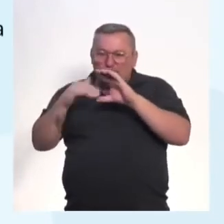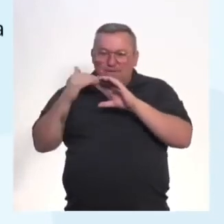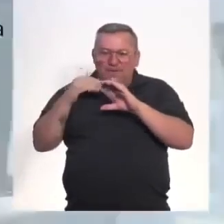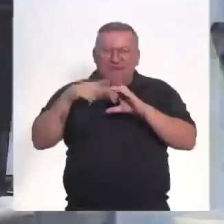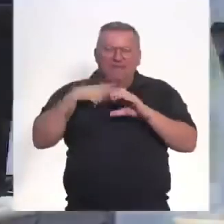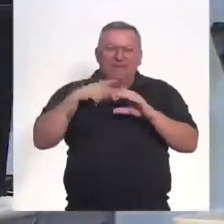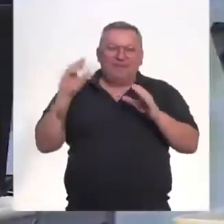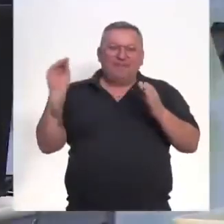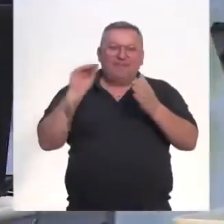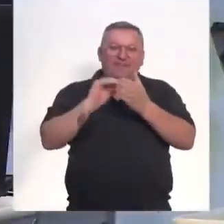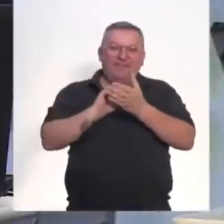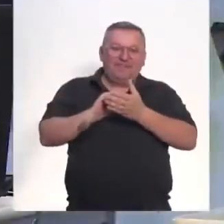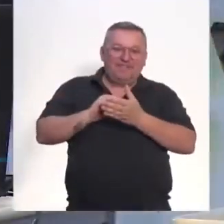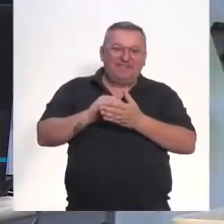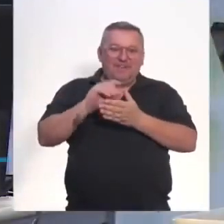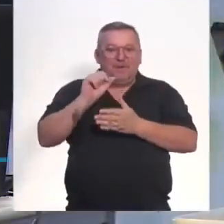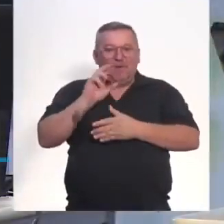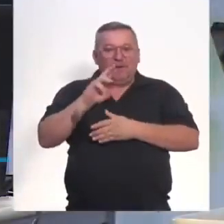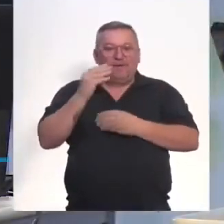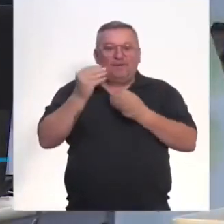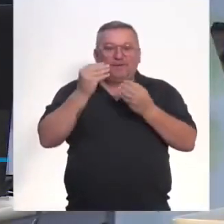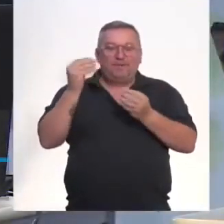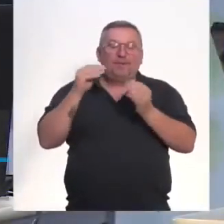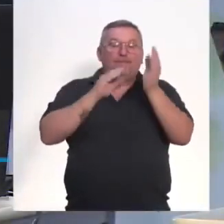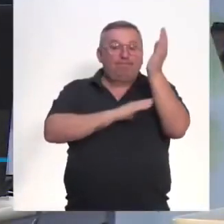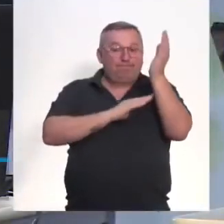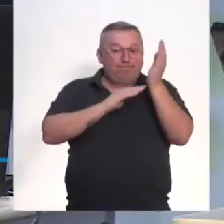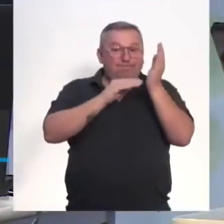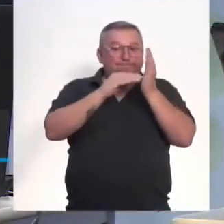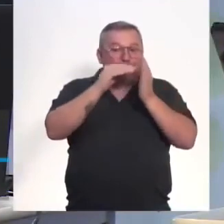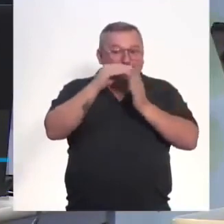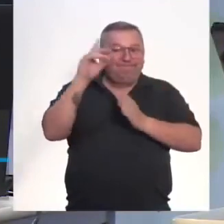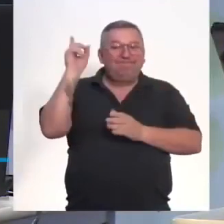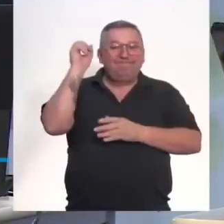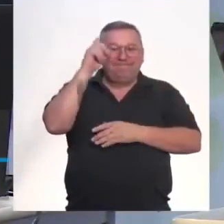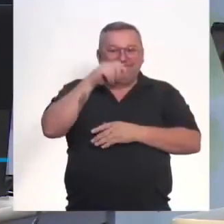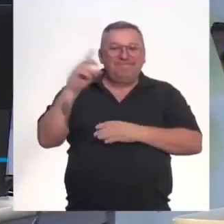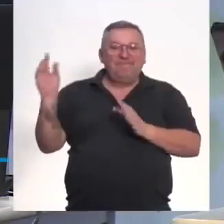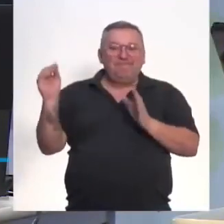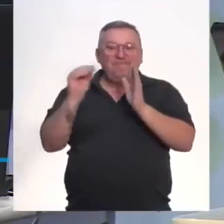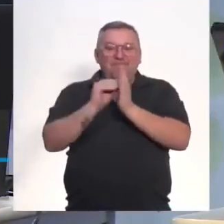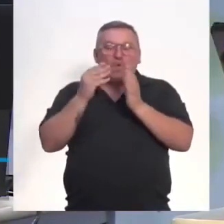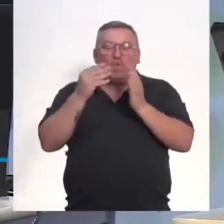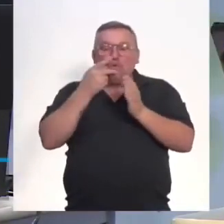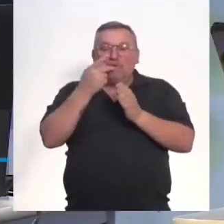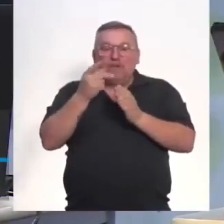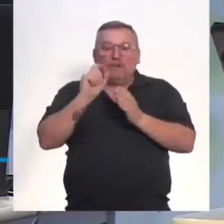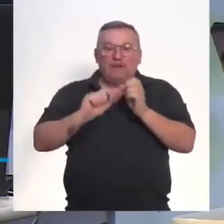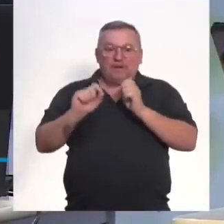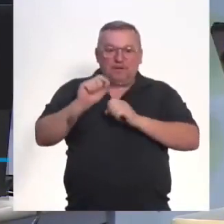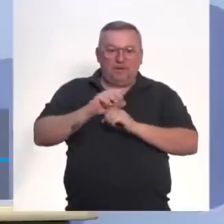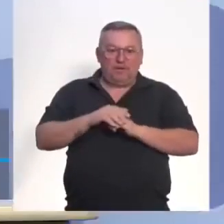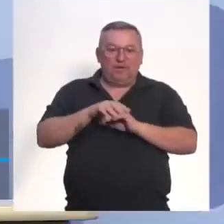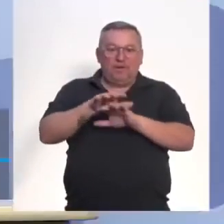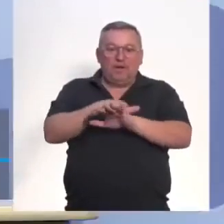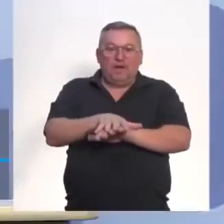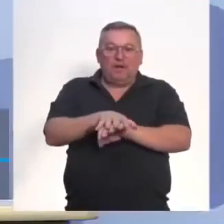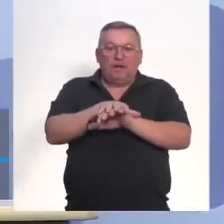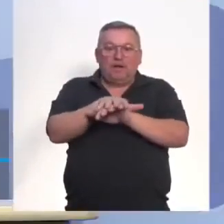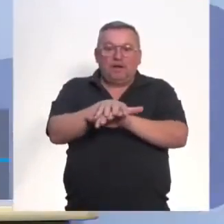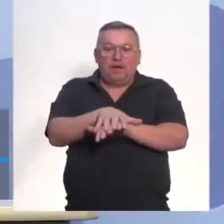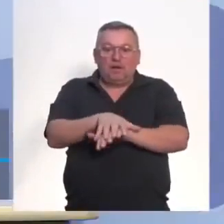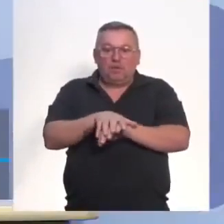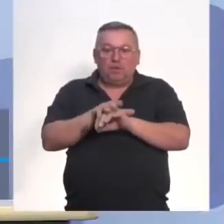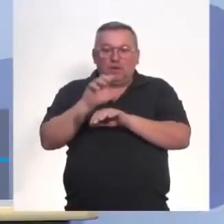queria tanto colocar ao ar, só que você sabe a burocracia, né, Mônica? Uhum. Então, coloca aí, ó. Muitos estão falando já aqui. Tartaruga,